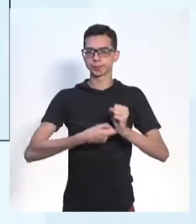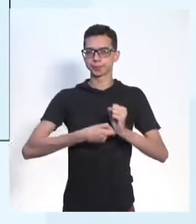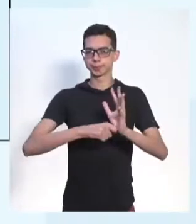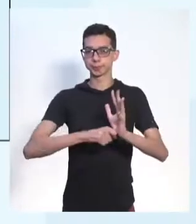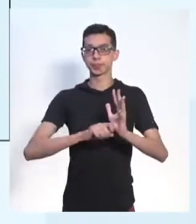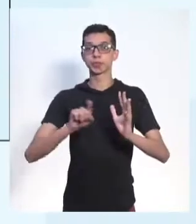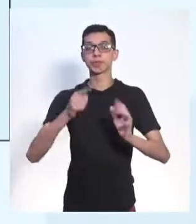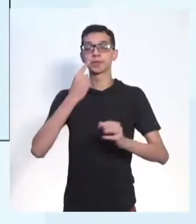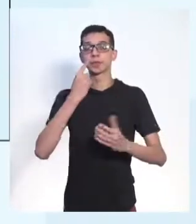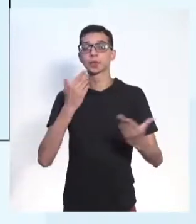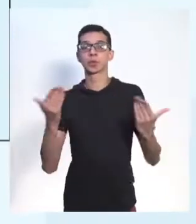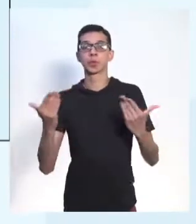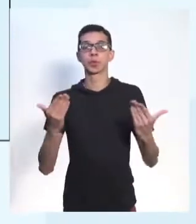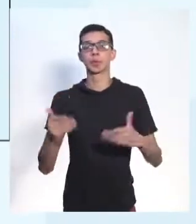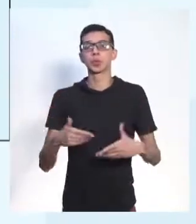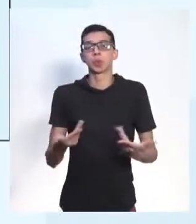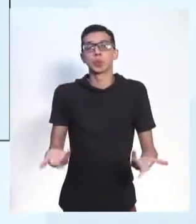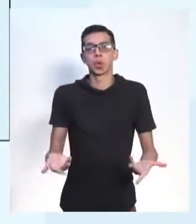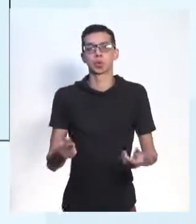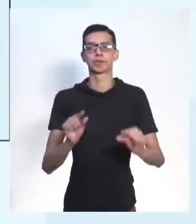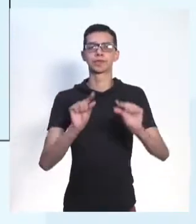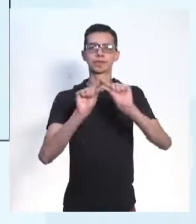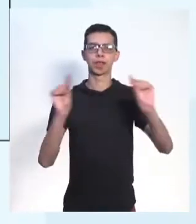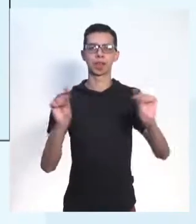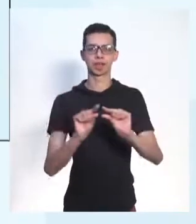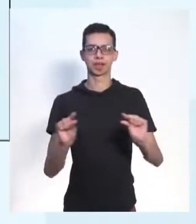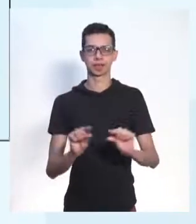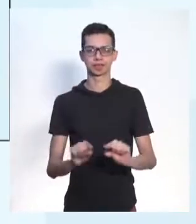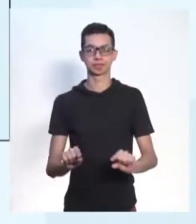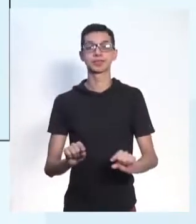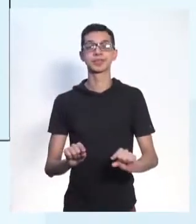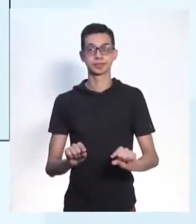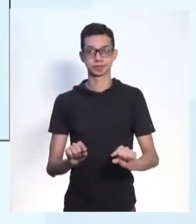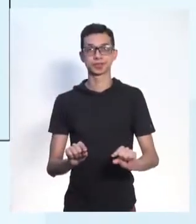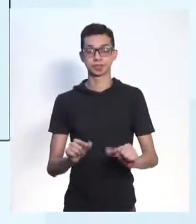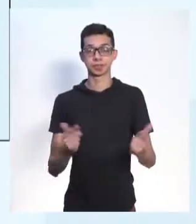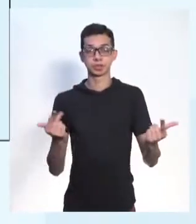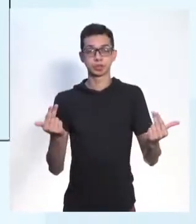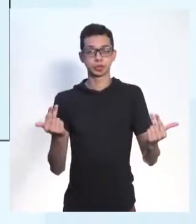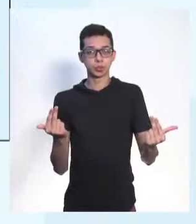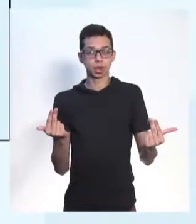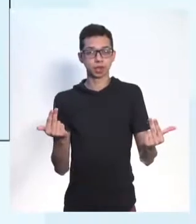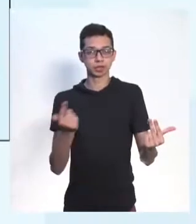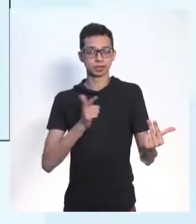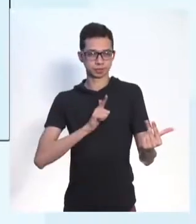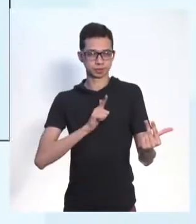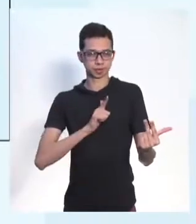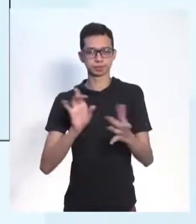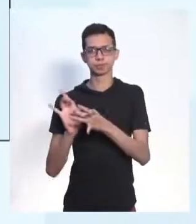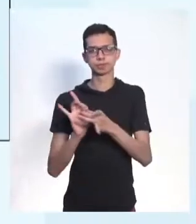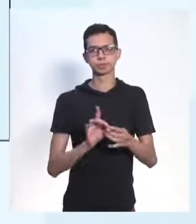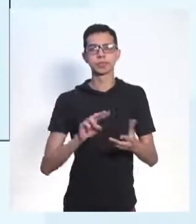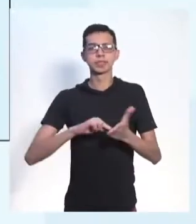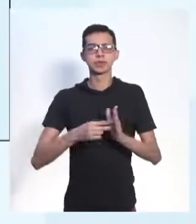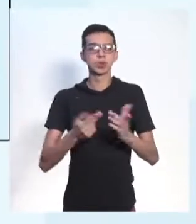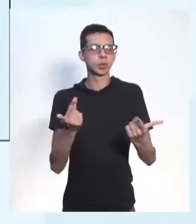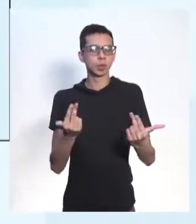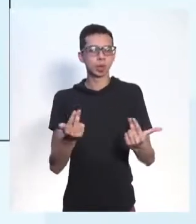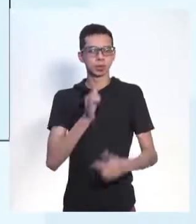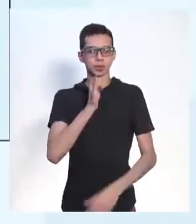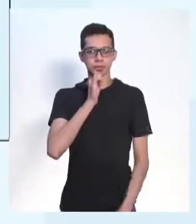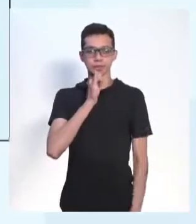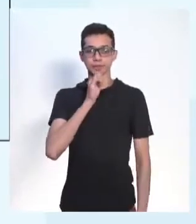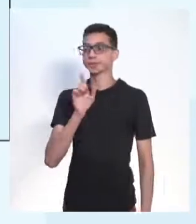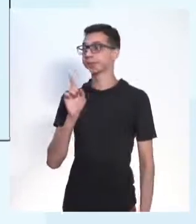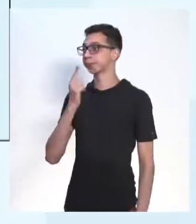relacionar agora no chat quais frases que expressam o mesmo significado. Match the